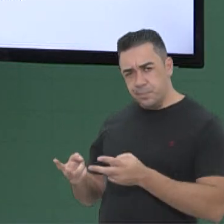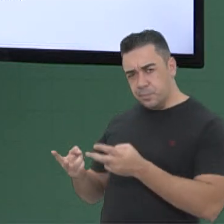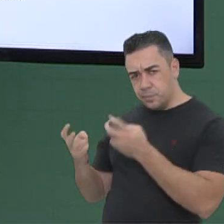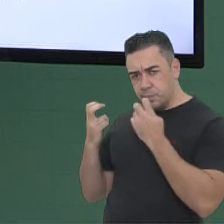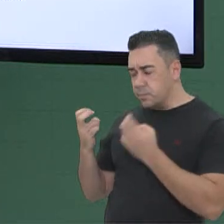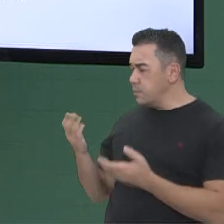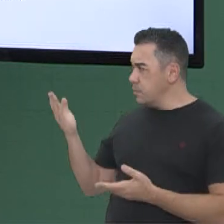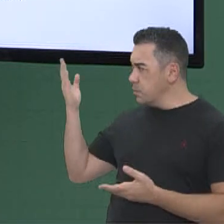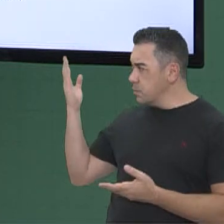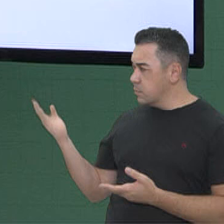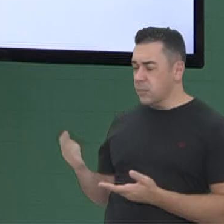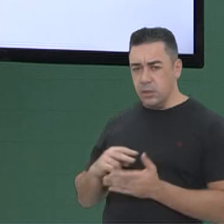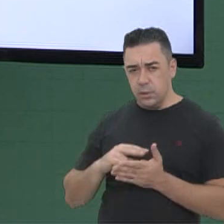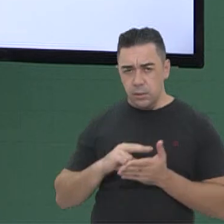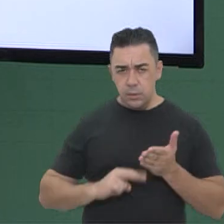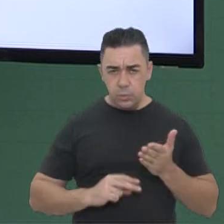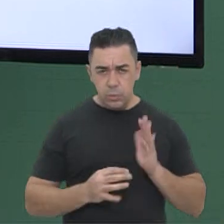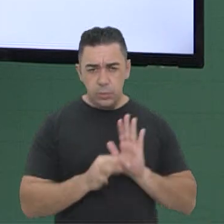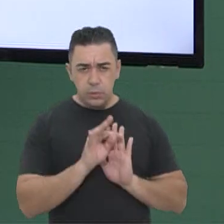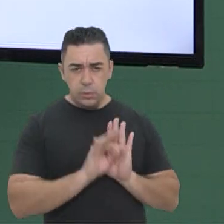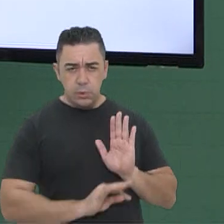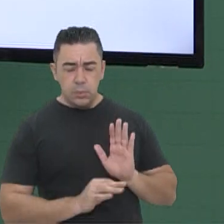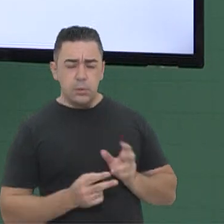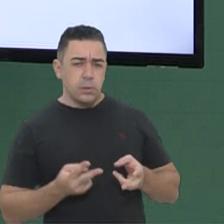aqui este fragmento,